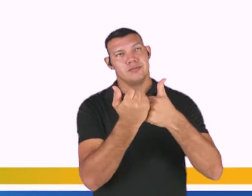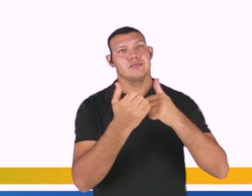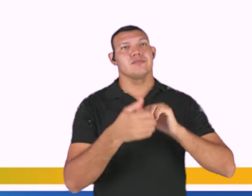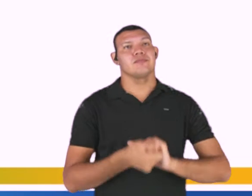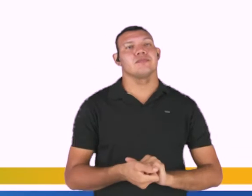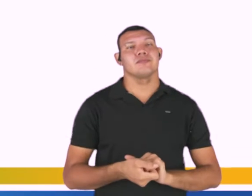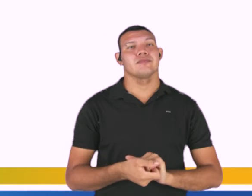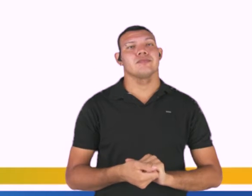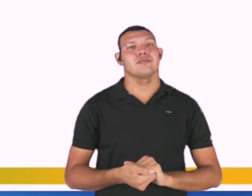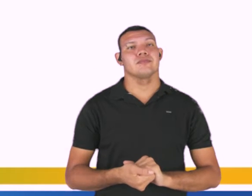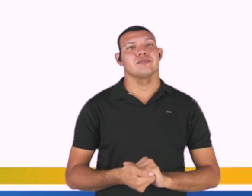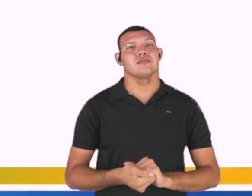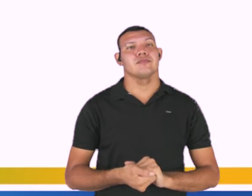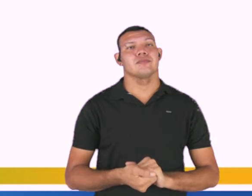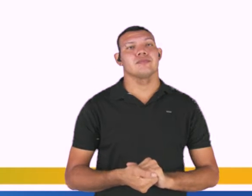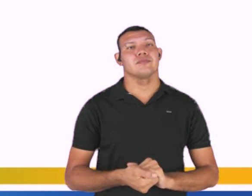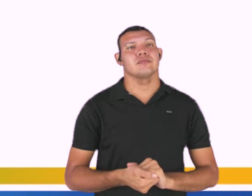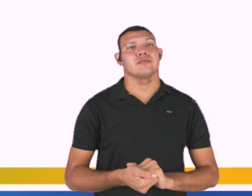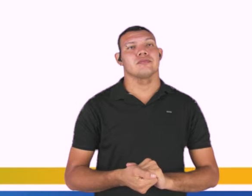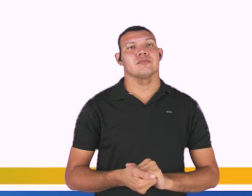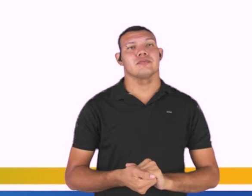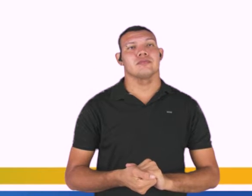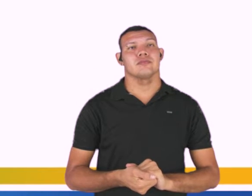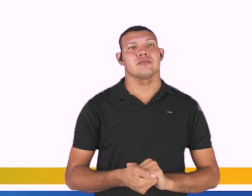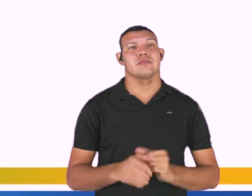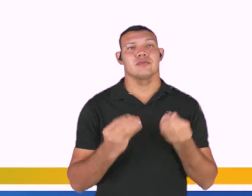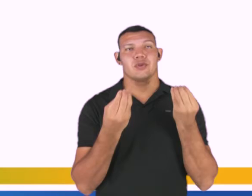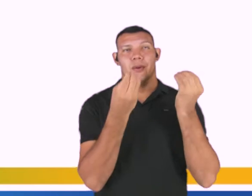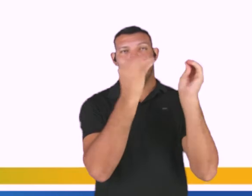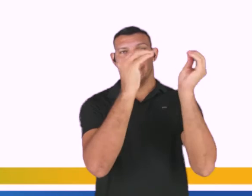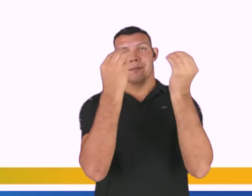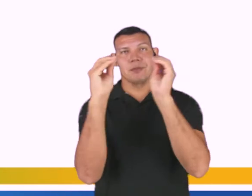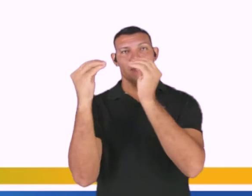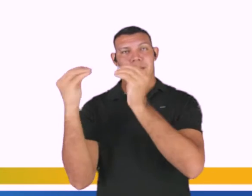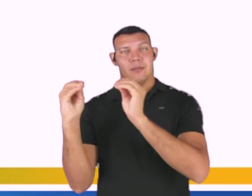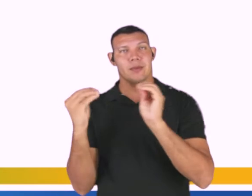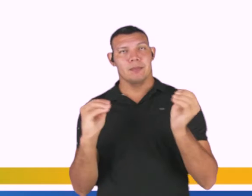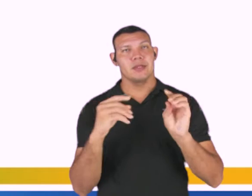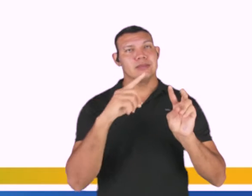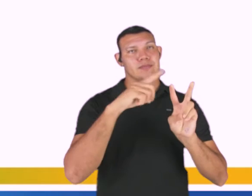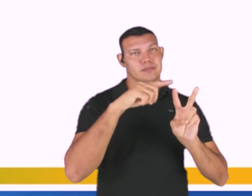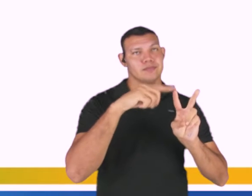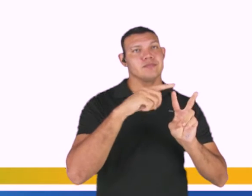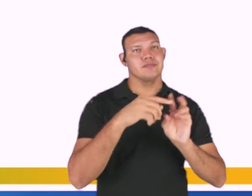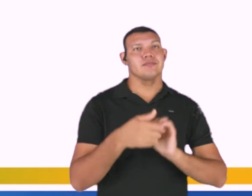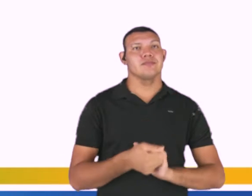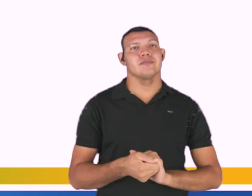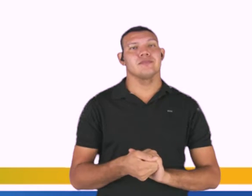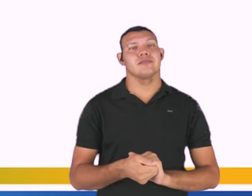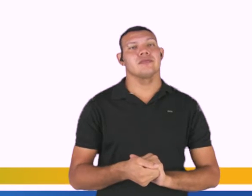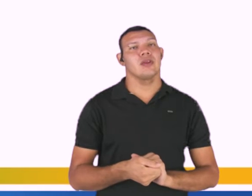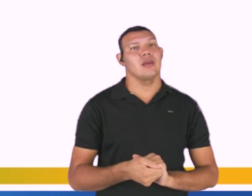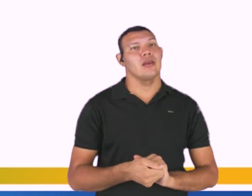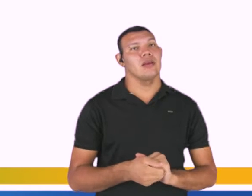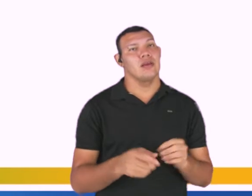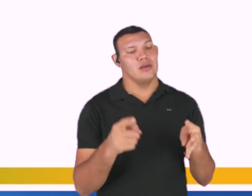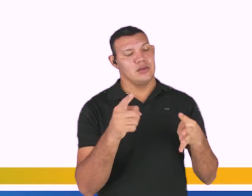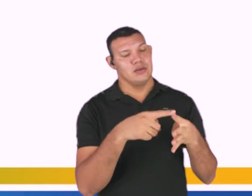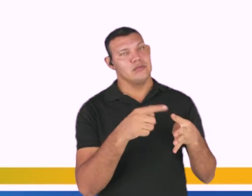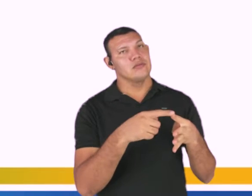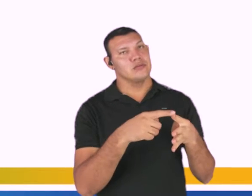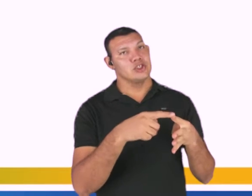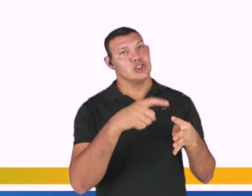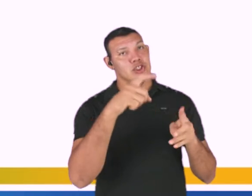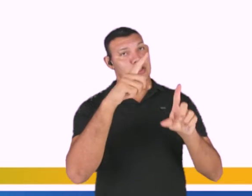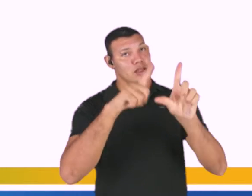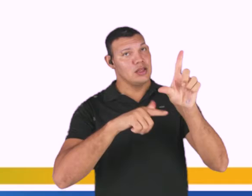substituir esse valor de menos 1, que é a raiz da equação, então é um dos valores de x.